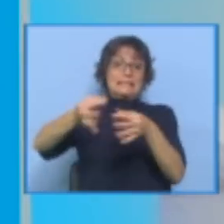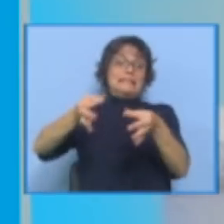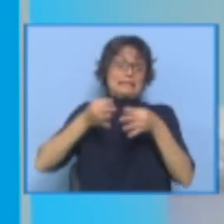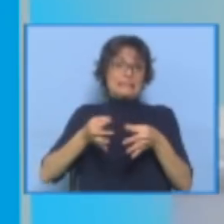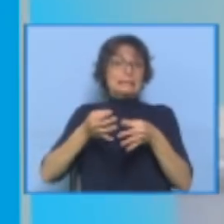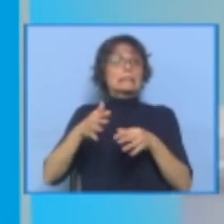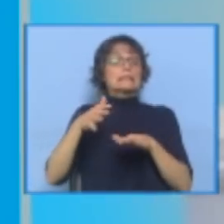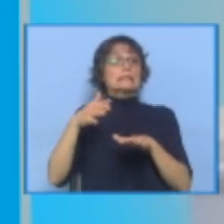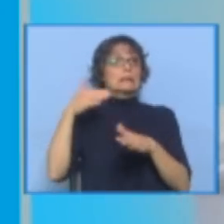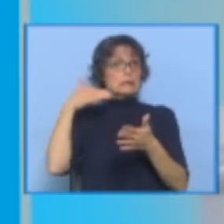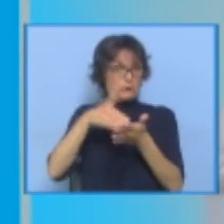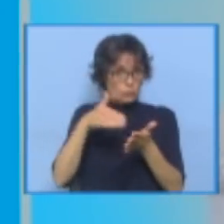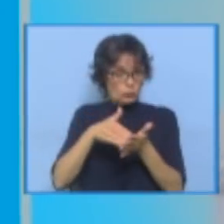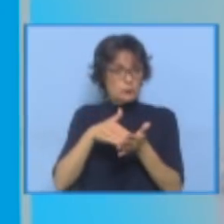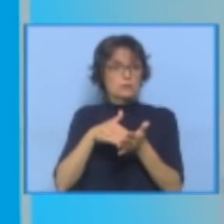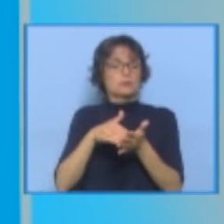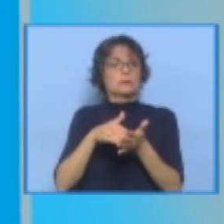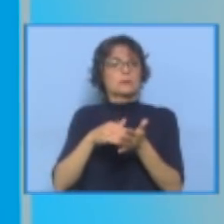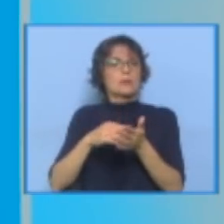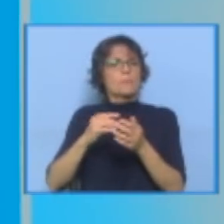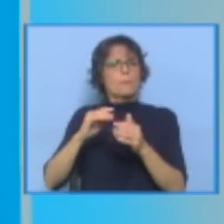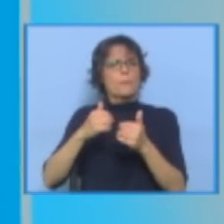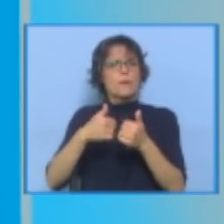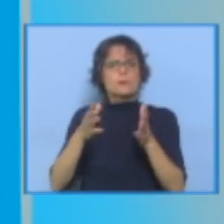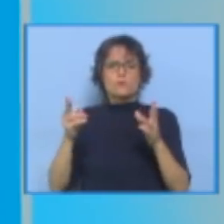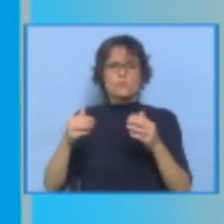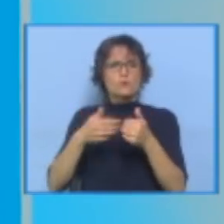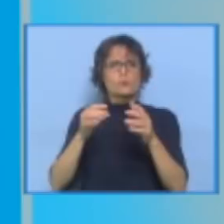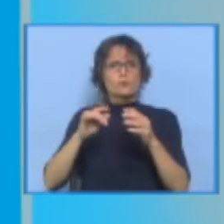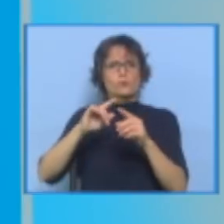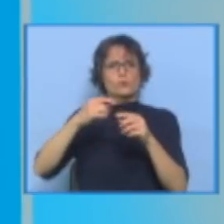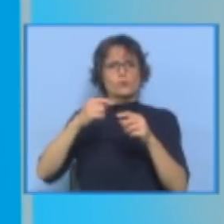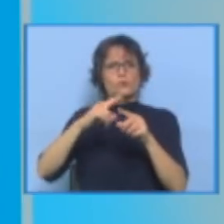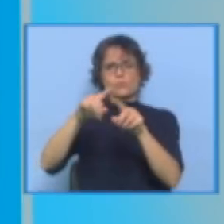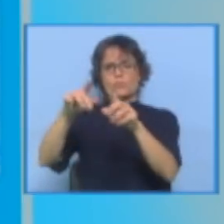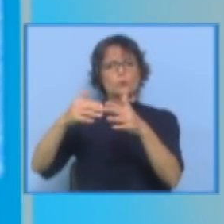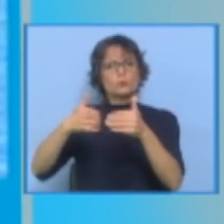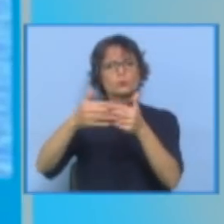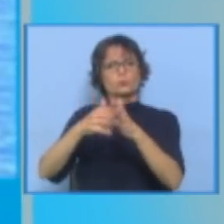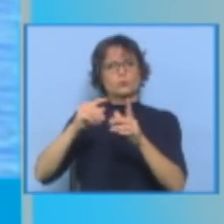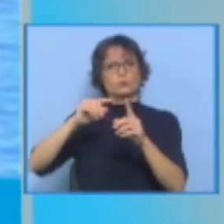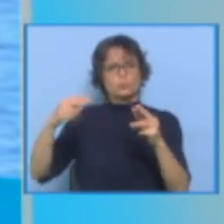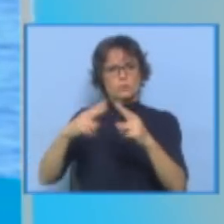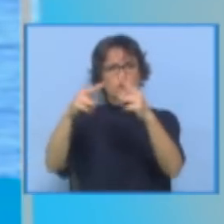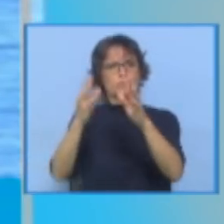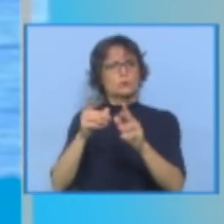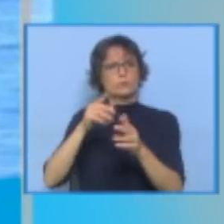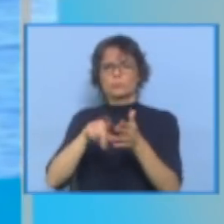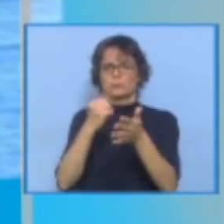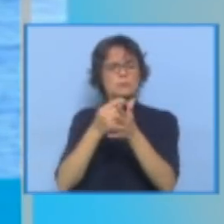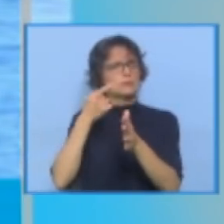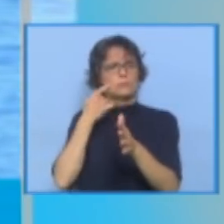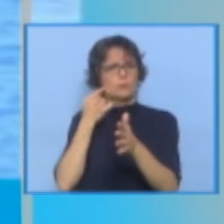por razões de agenda, mas o resto é tudo à quarta-feira. Por exemplo, eu gostaria de dizer que para